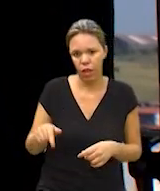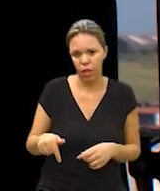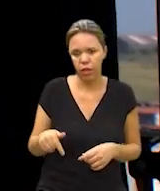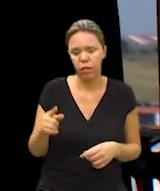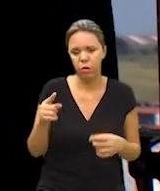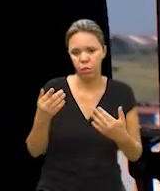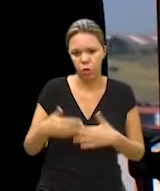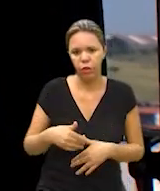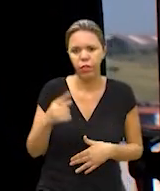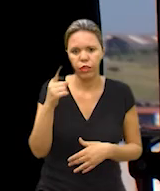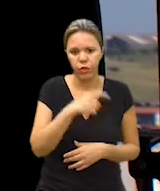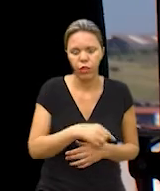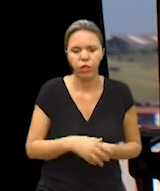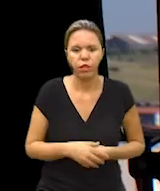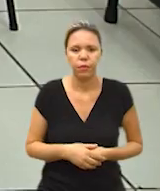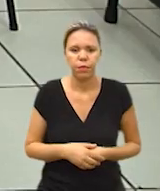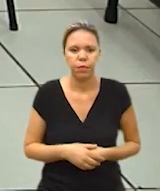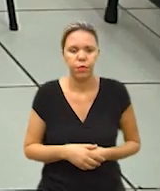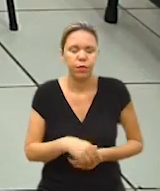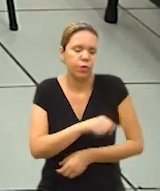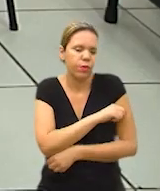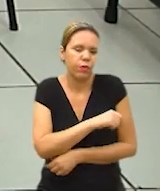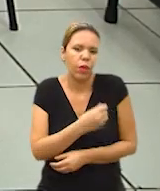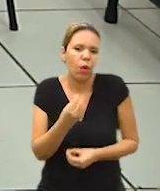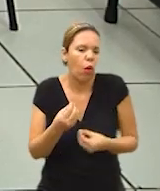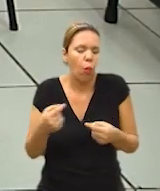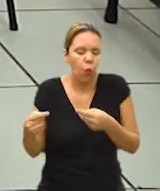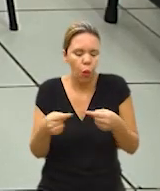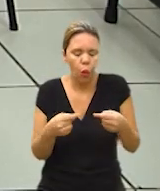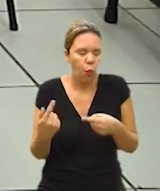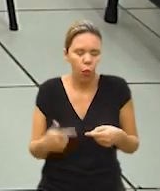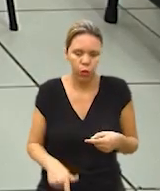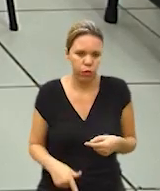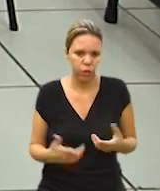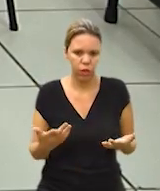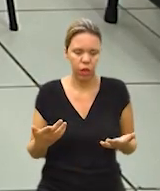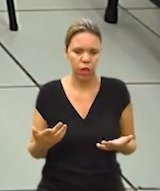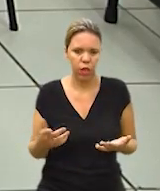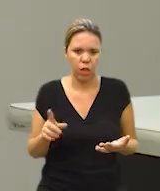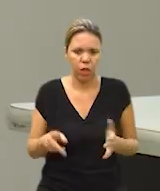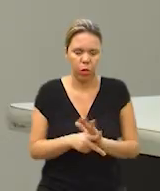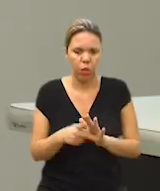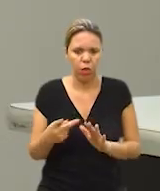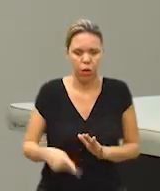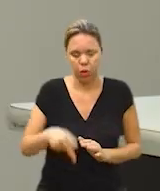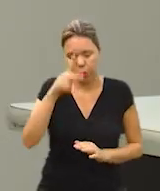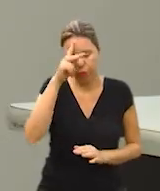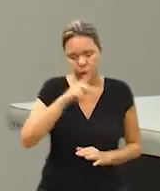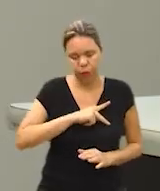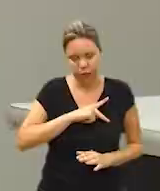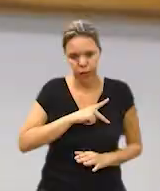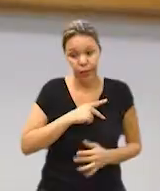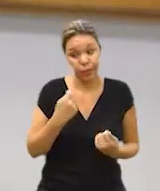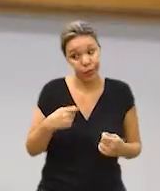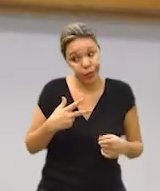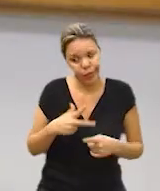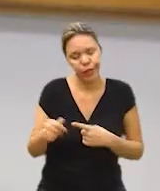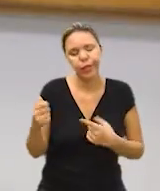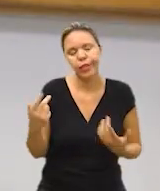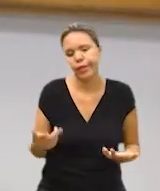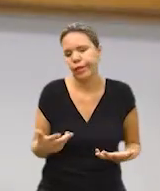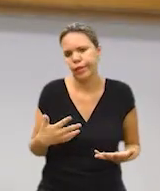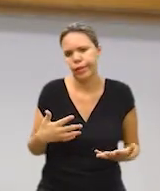é uma prova difícil, o aluno não tem concorrente, né? Ele é o próprio concorrente. Ele é o próprio concorrente. Então, ele